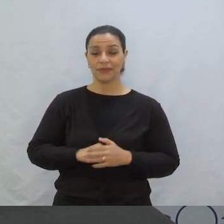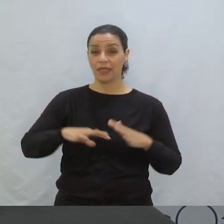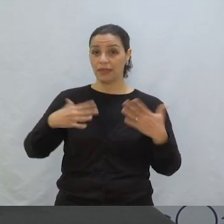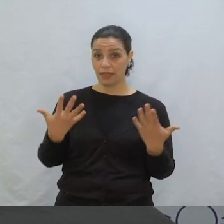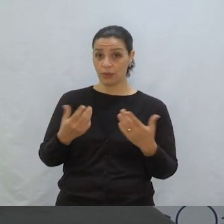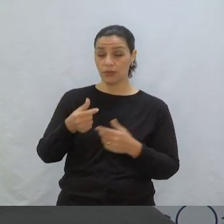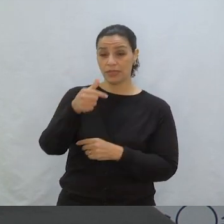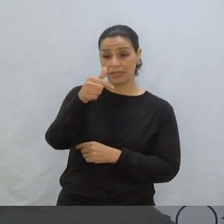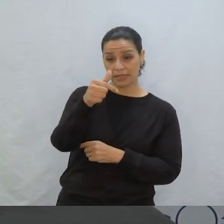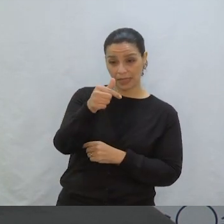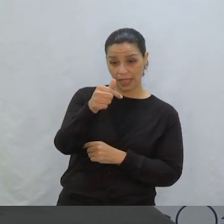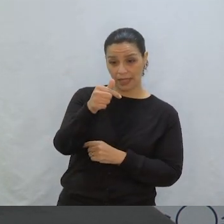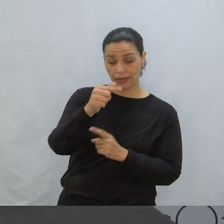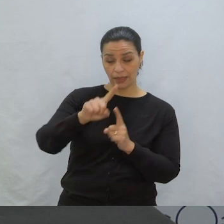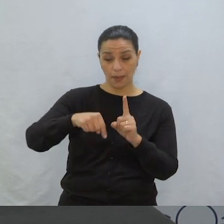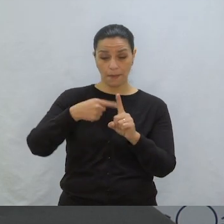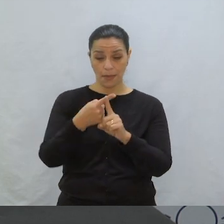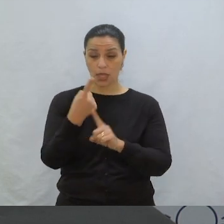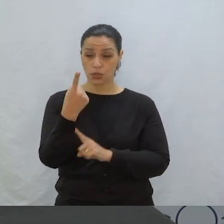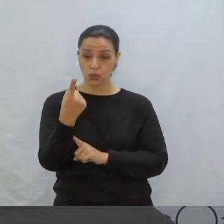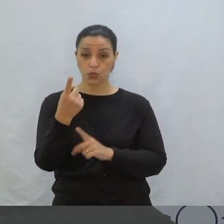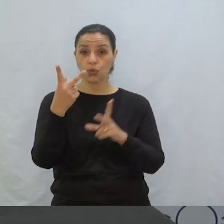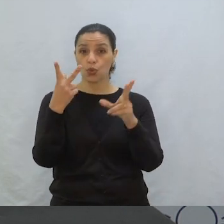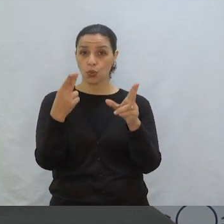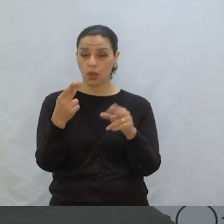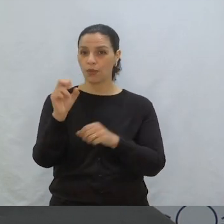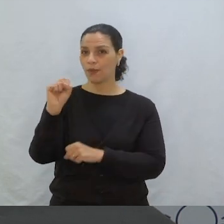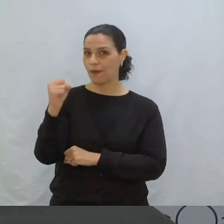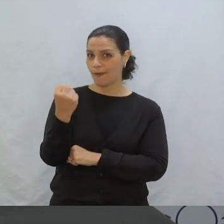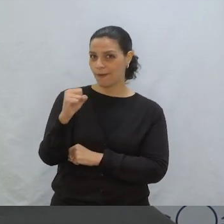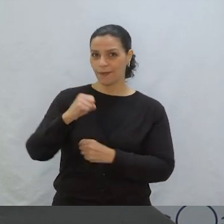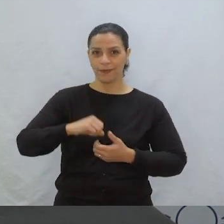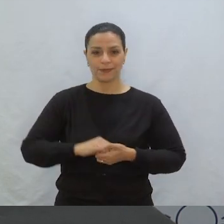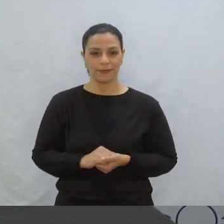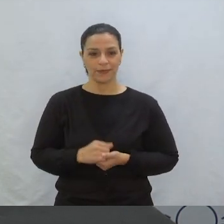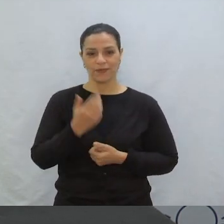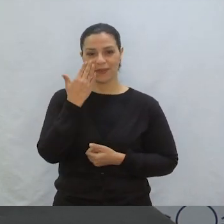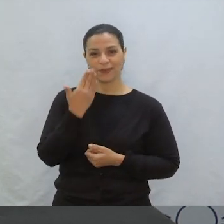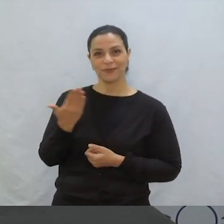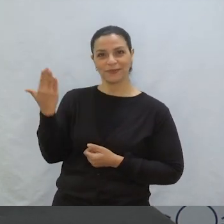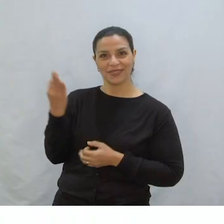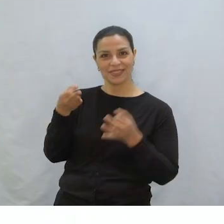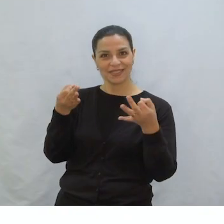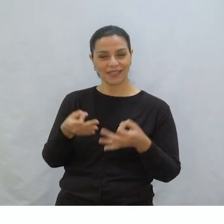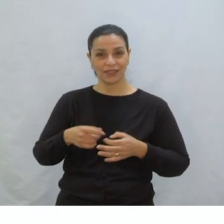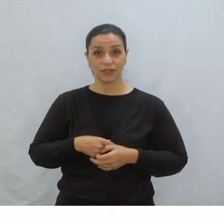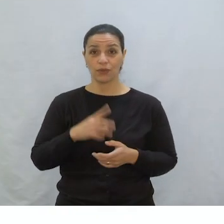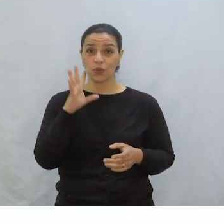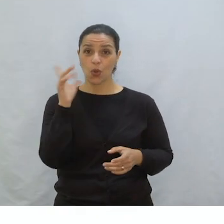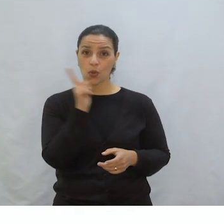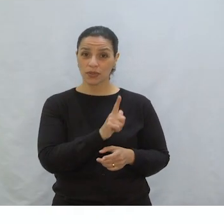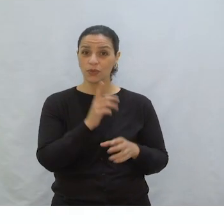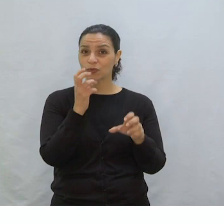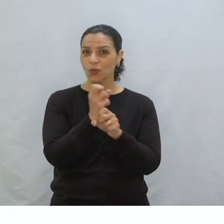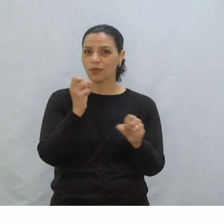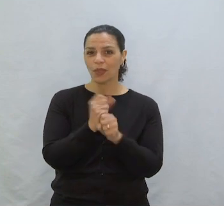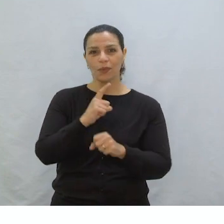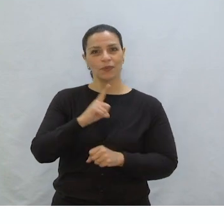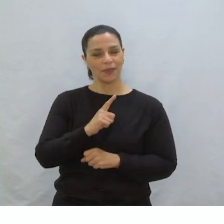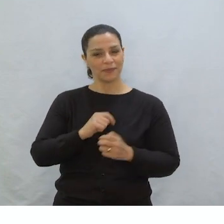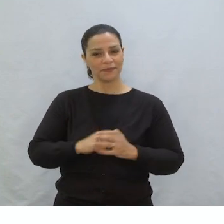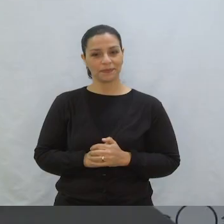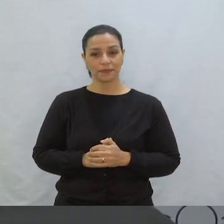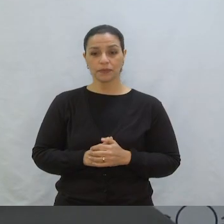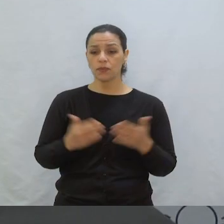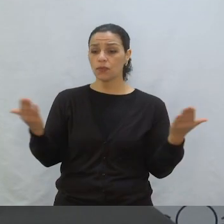8. Então, 7 mais 1 é 8. Está certinho. Resolvemos as